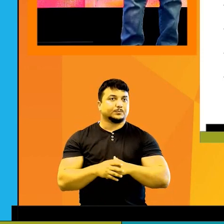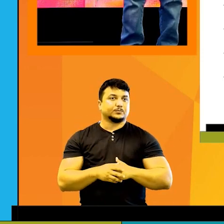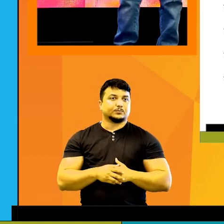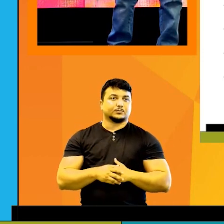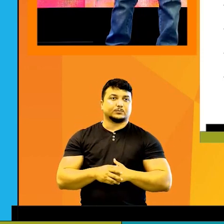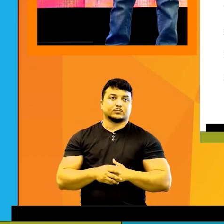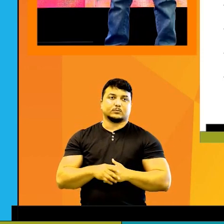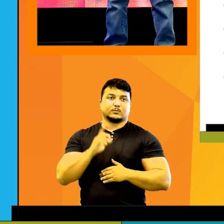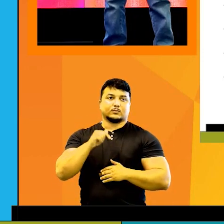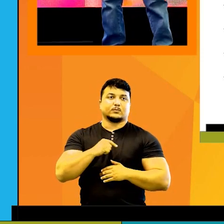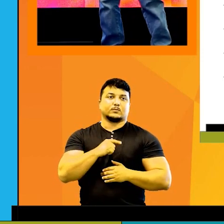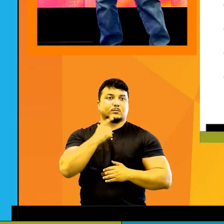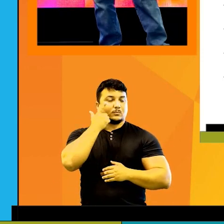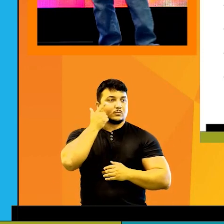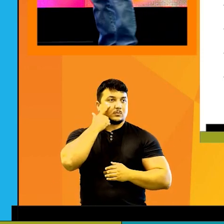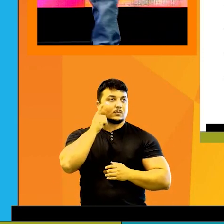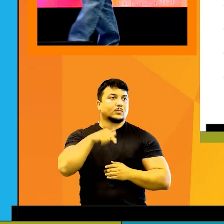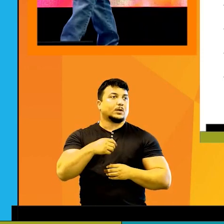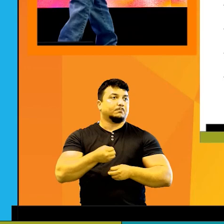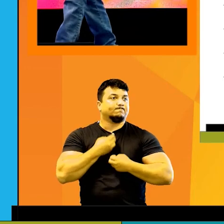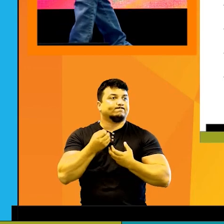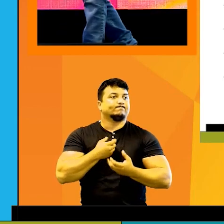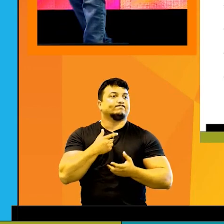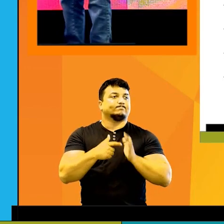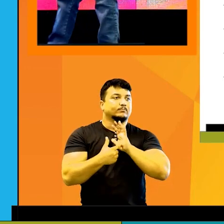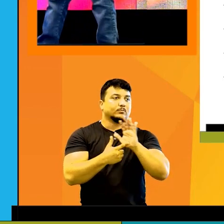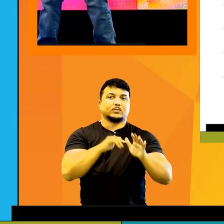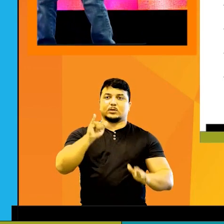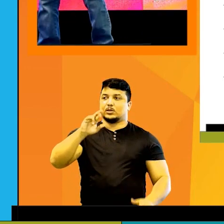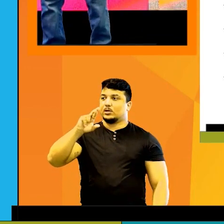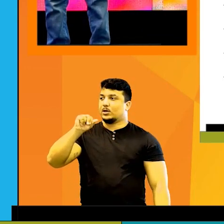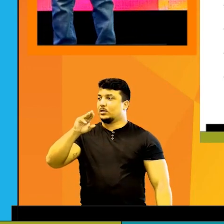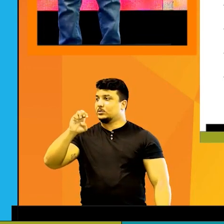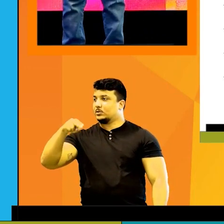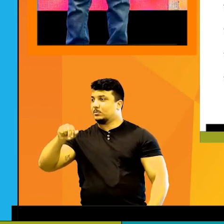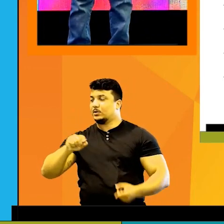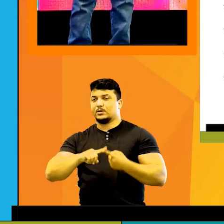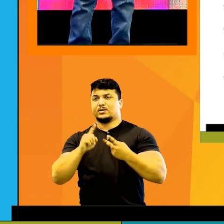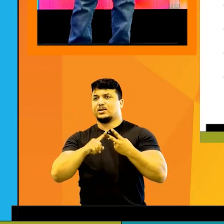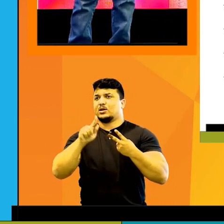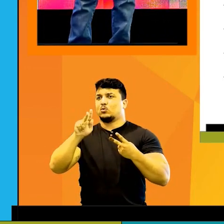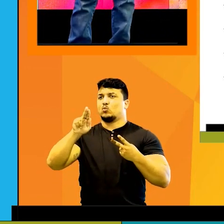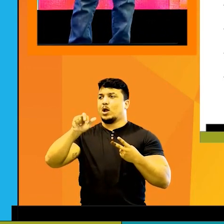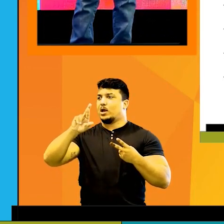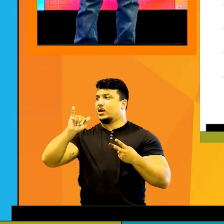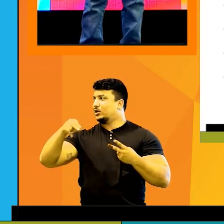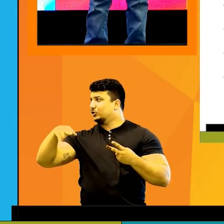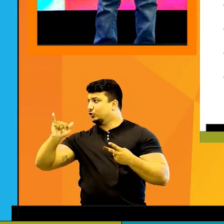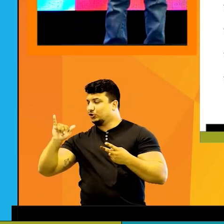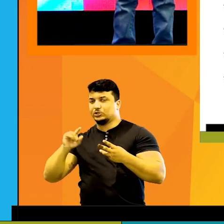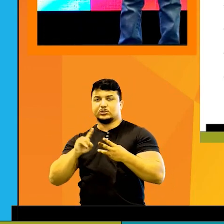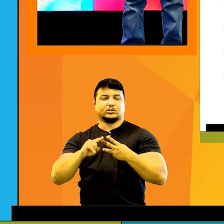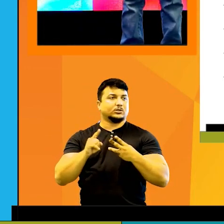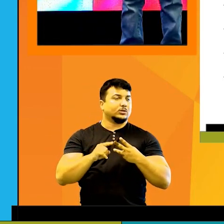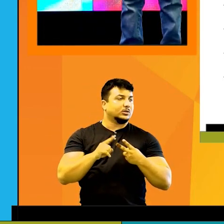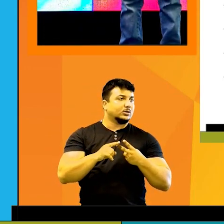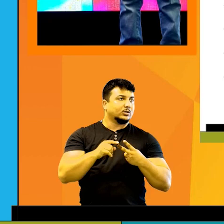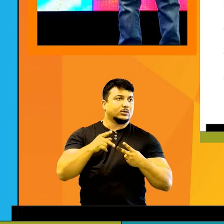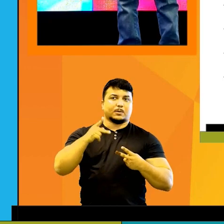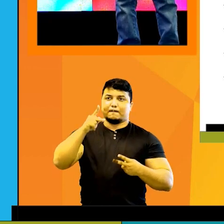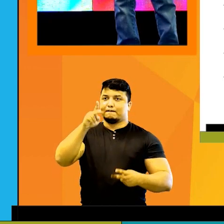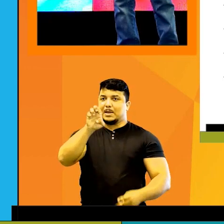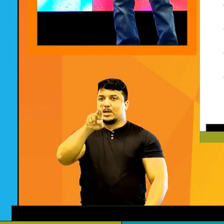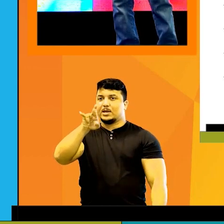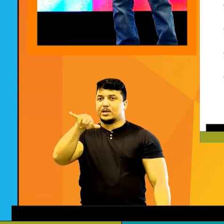Iracema, que o Alencar apresenta poeticamente tão bem no romance Iracema. Aí vem o Guarani, né, com o